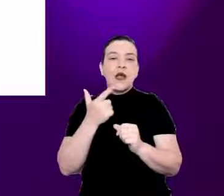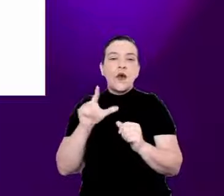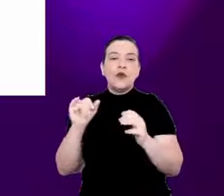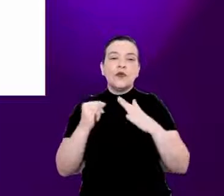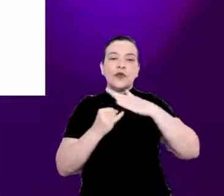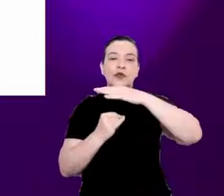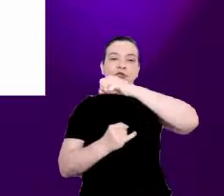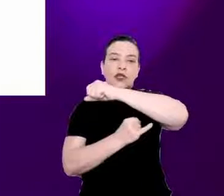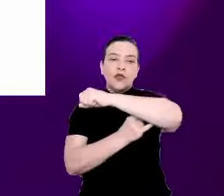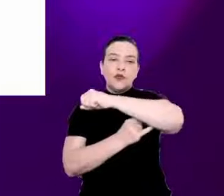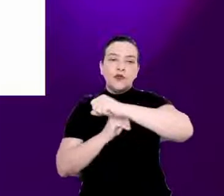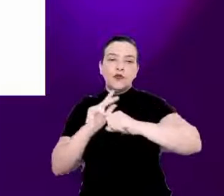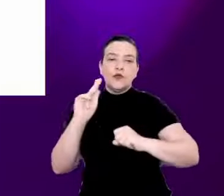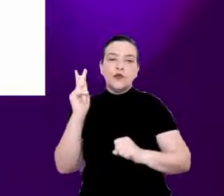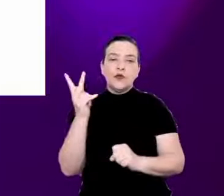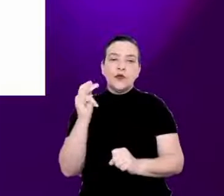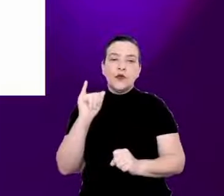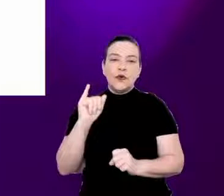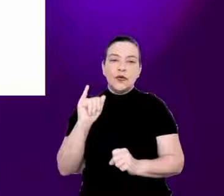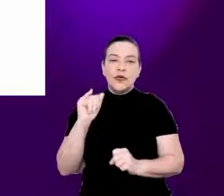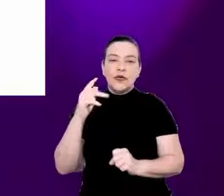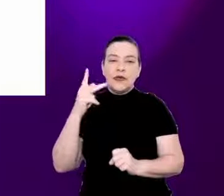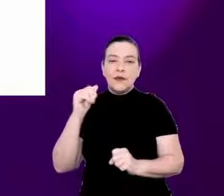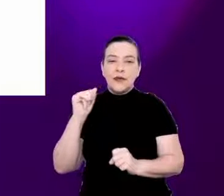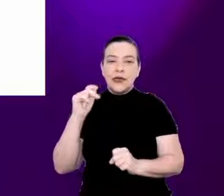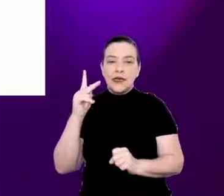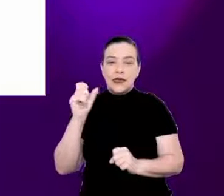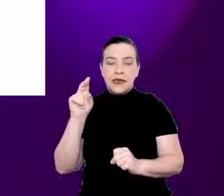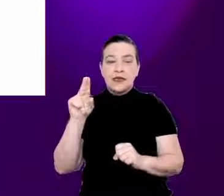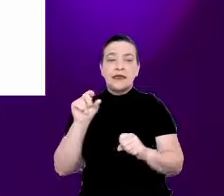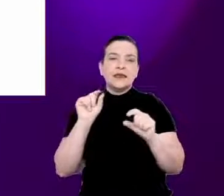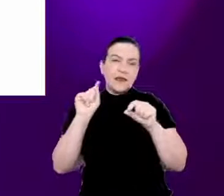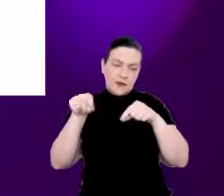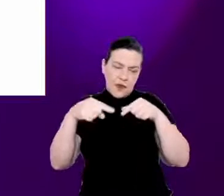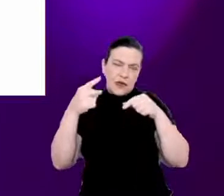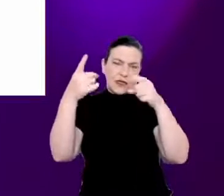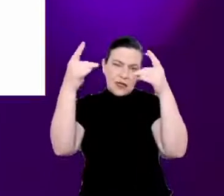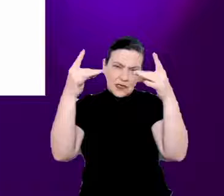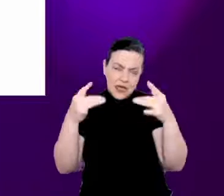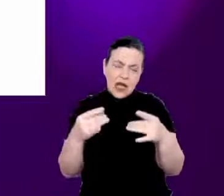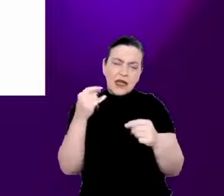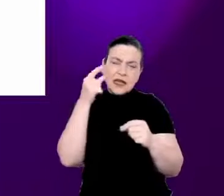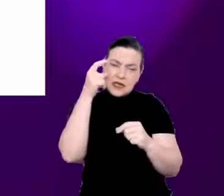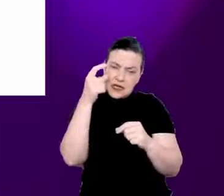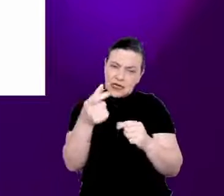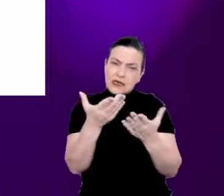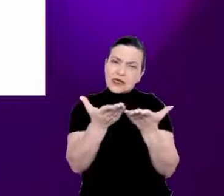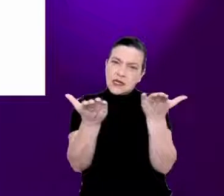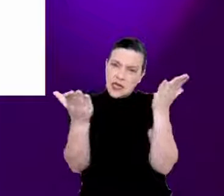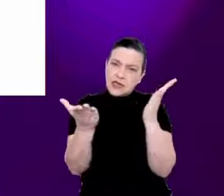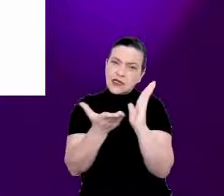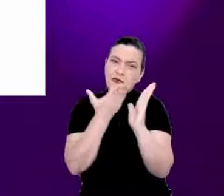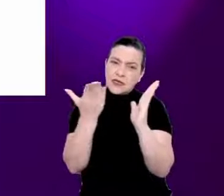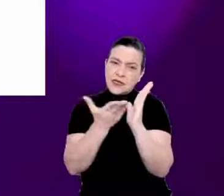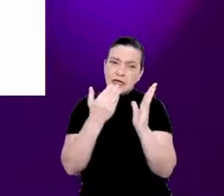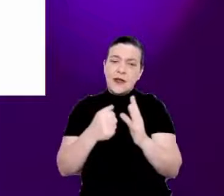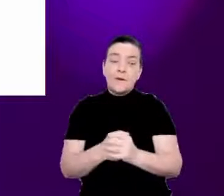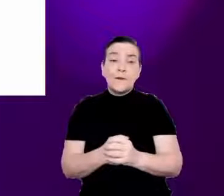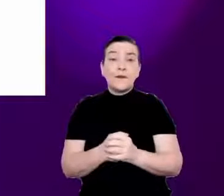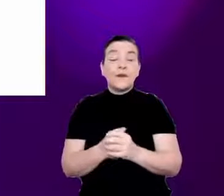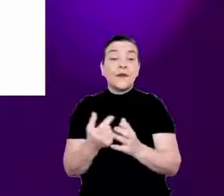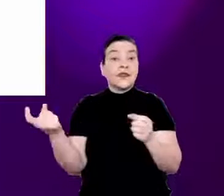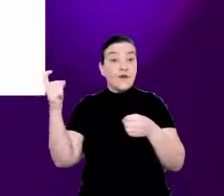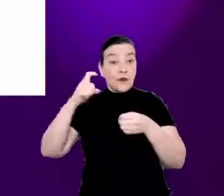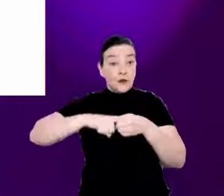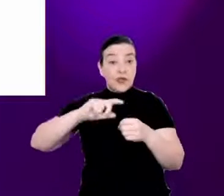as mais comuns, que vocês depois podem entrar no detalhe, mas é bem interessante esse material. Mas voltando